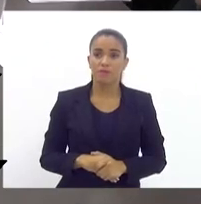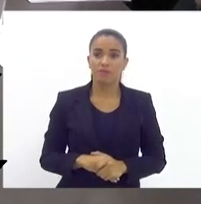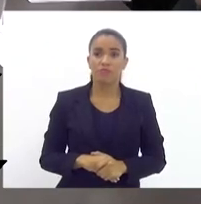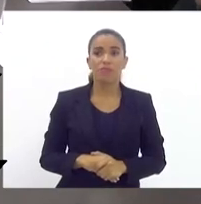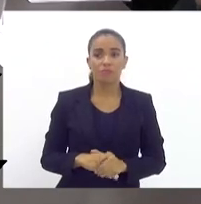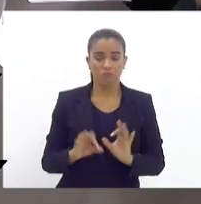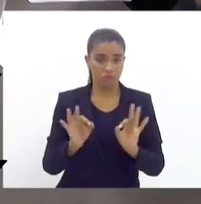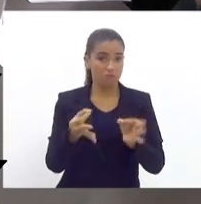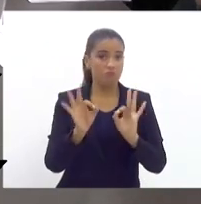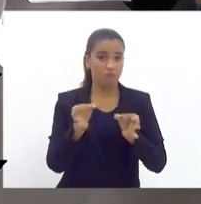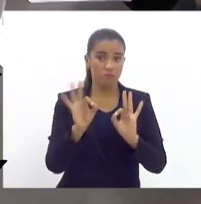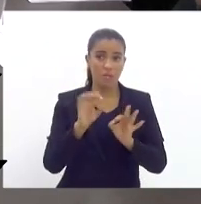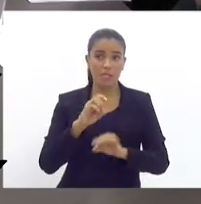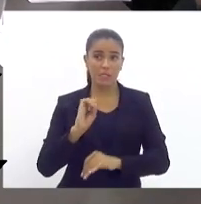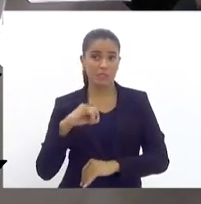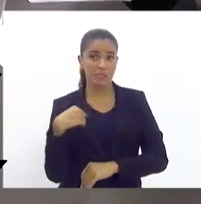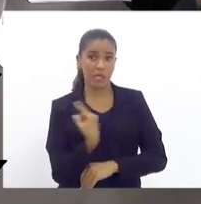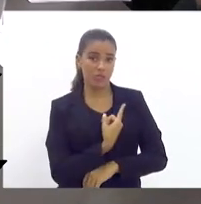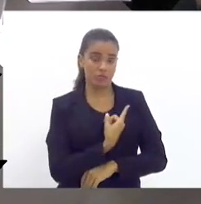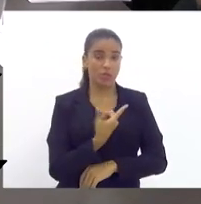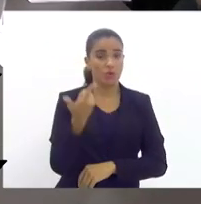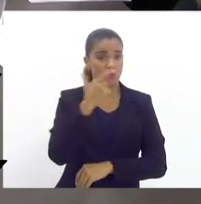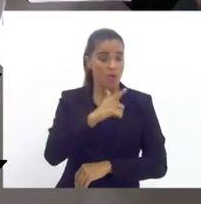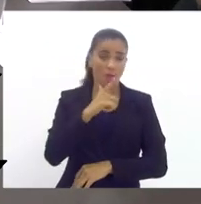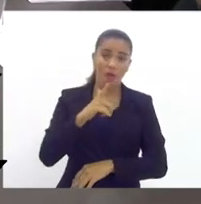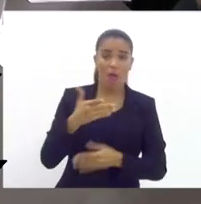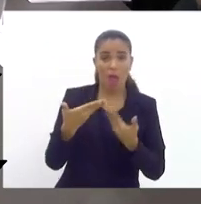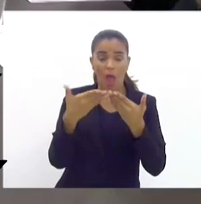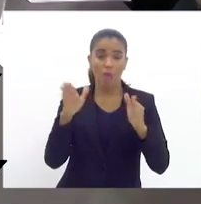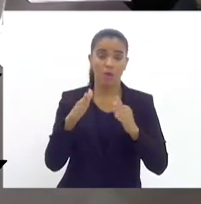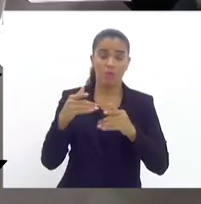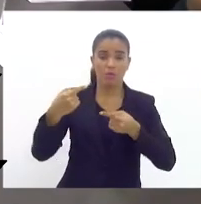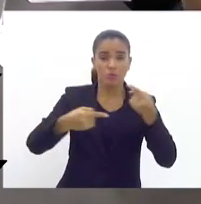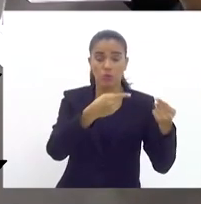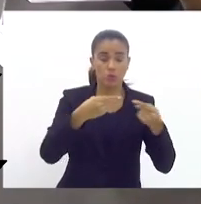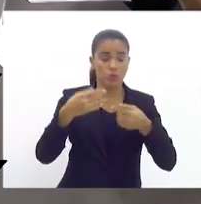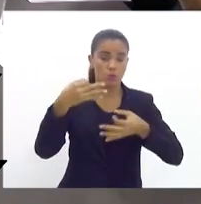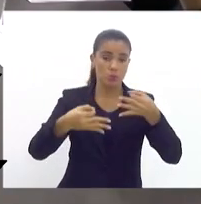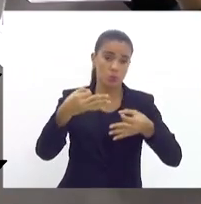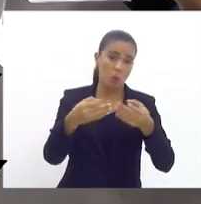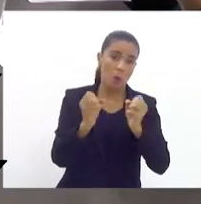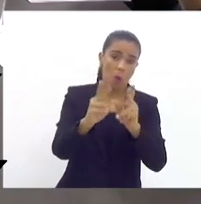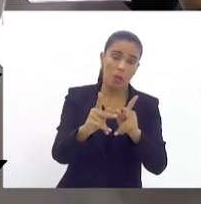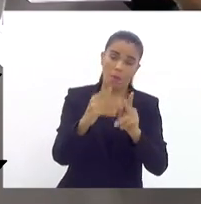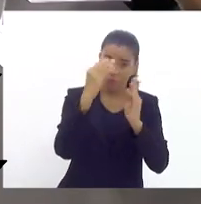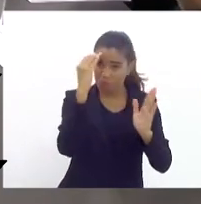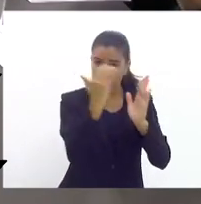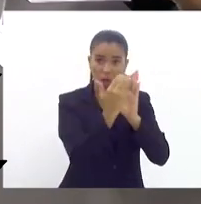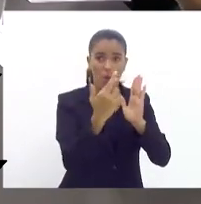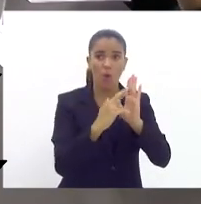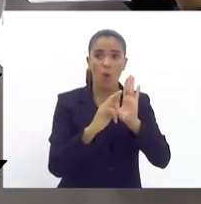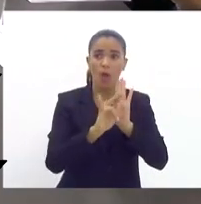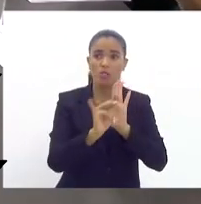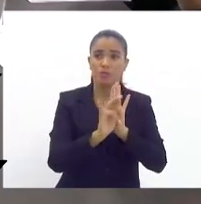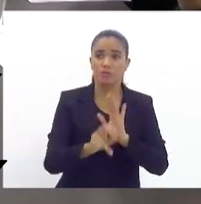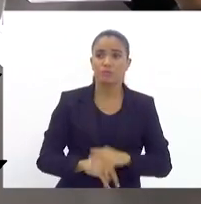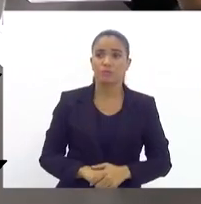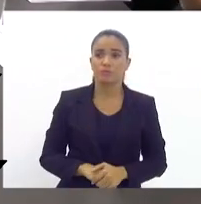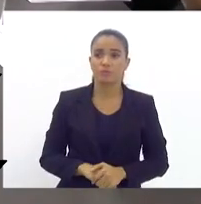regimentalista. Se a gente puder abrir jurisprudência, a gente discute, mas foi com base no regimento.